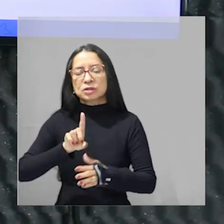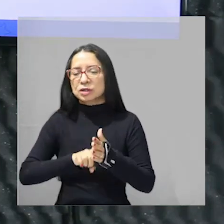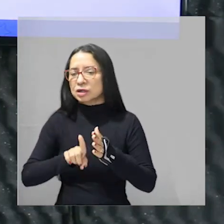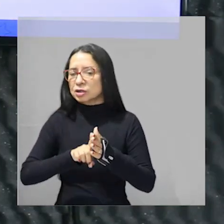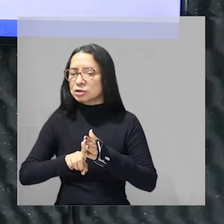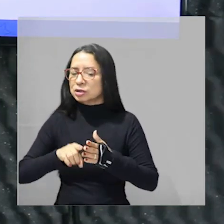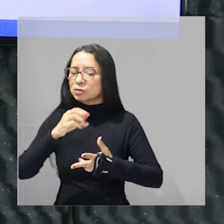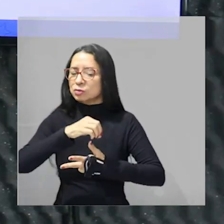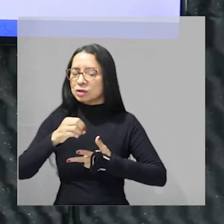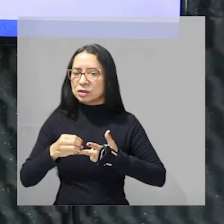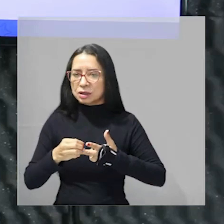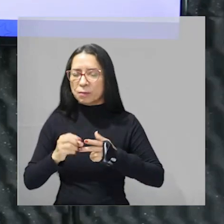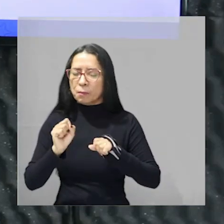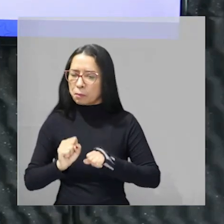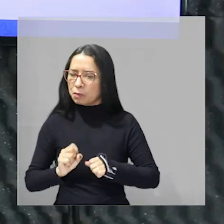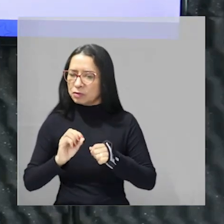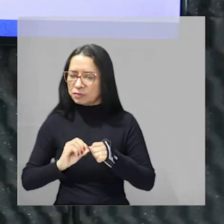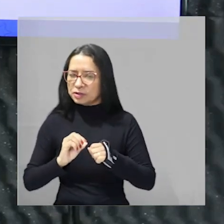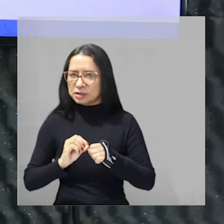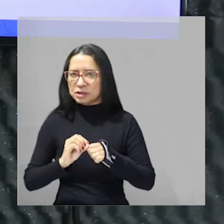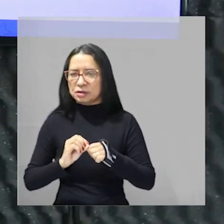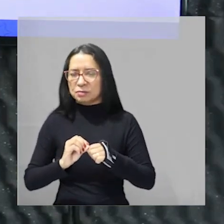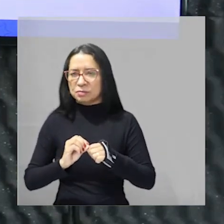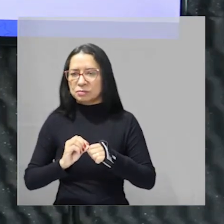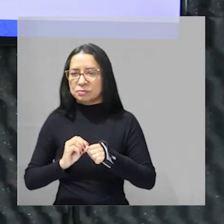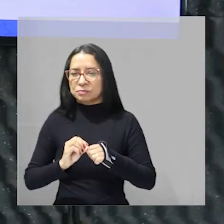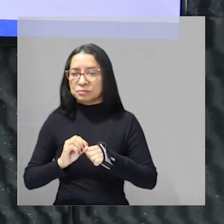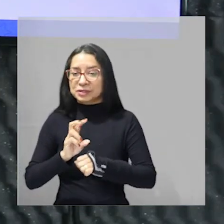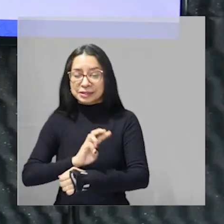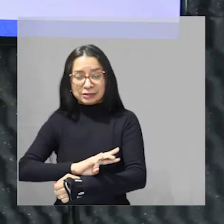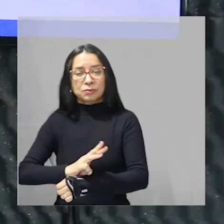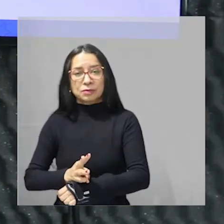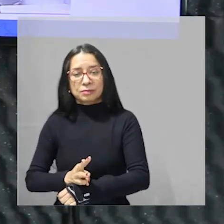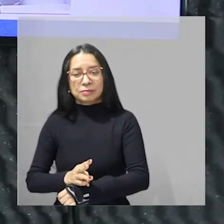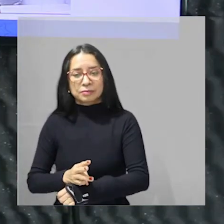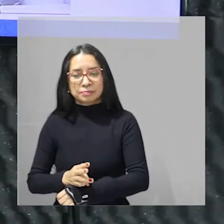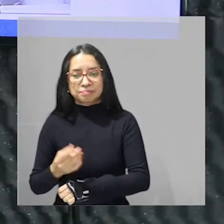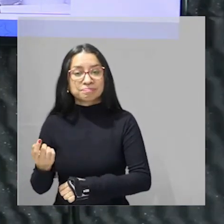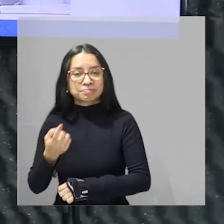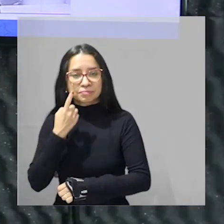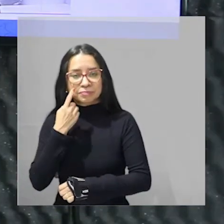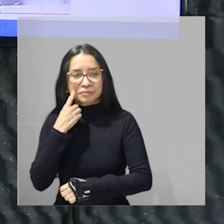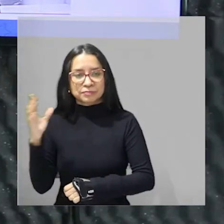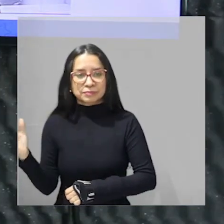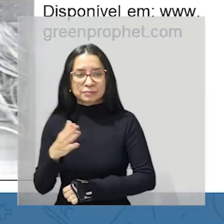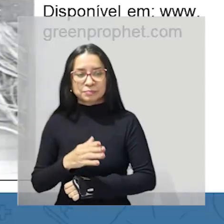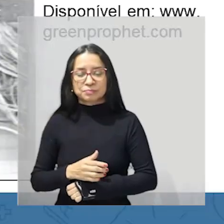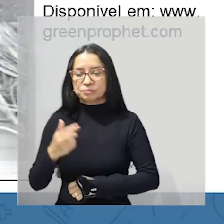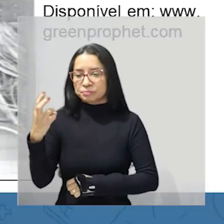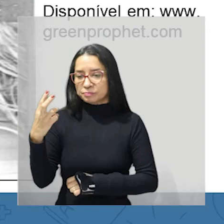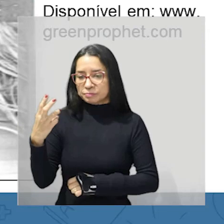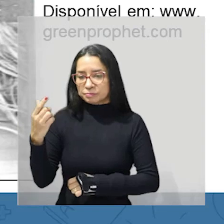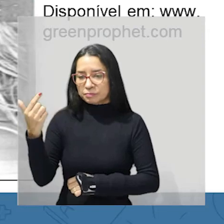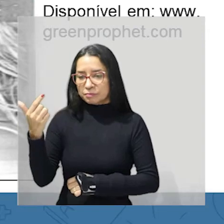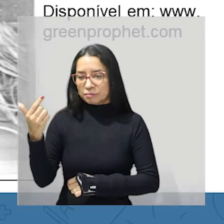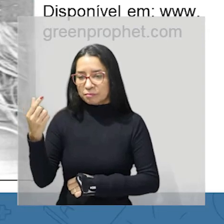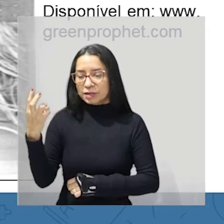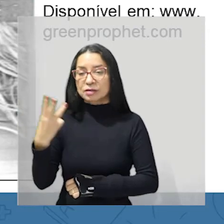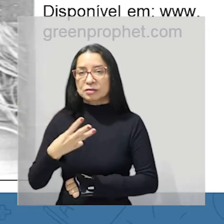Enem. Dá pra gente fazer isso na OEMA? Vamos ver se dá. Vem comigo. Terceira questão. Questão da